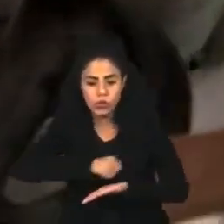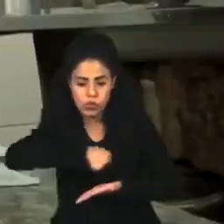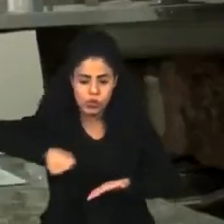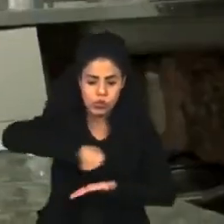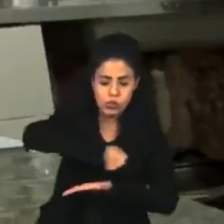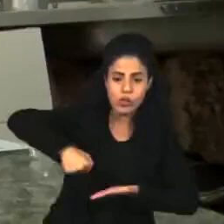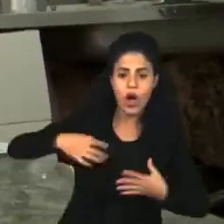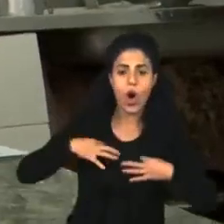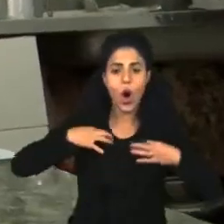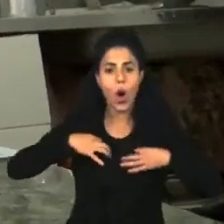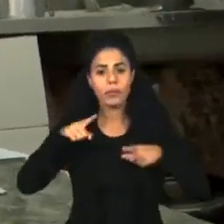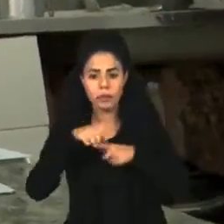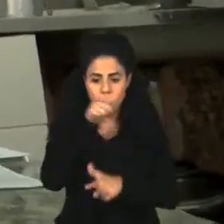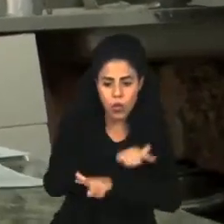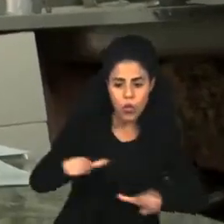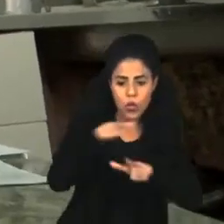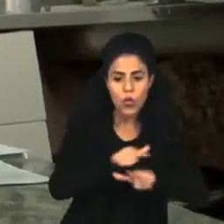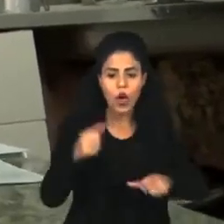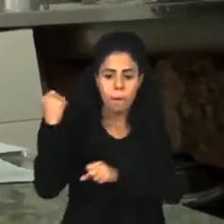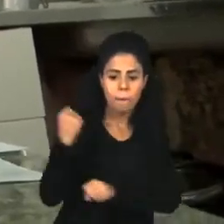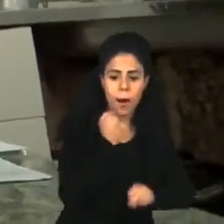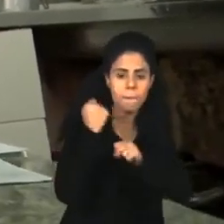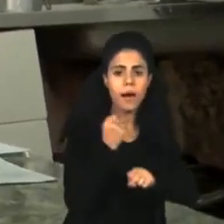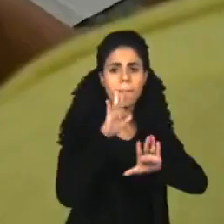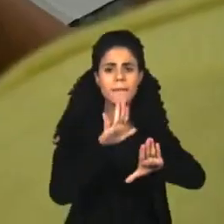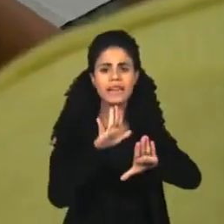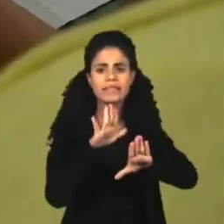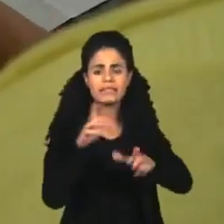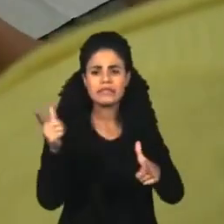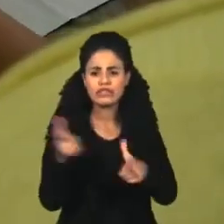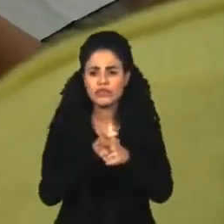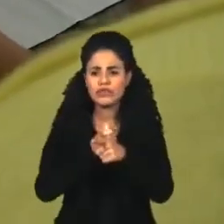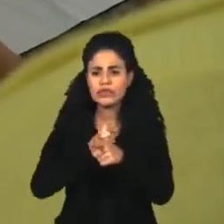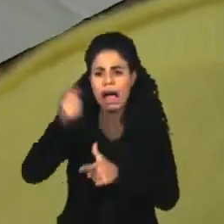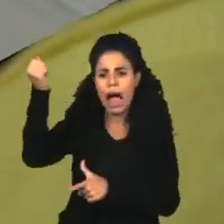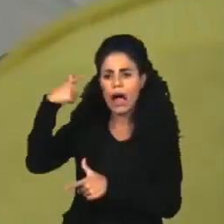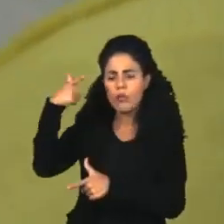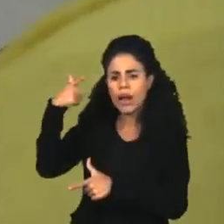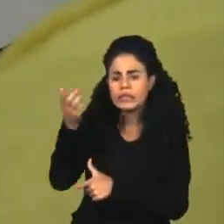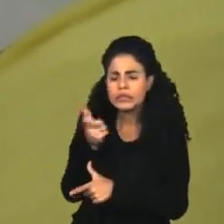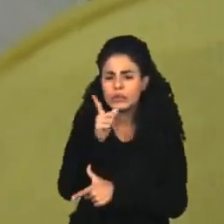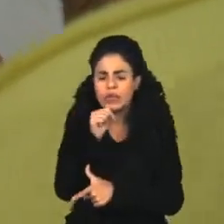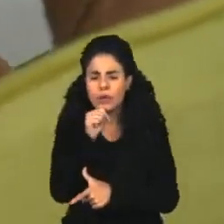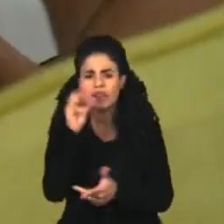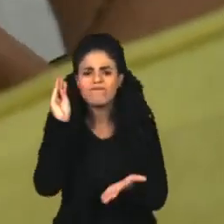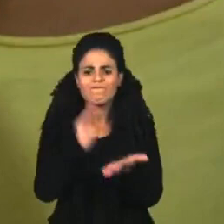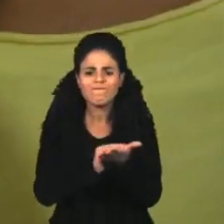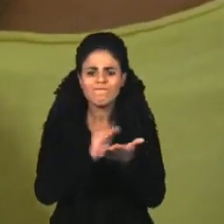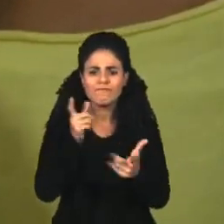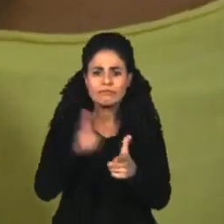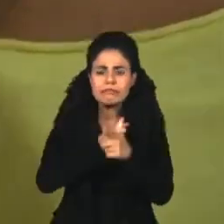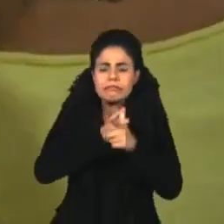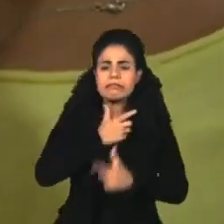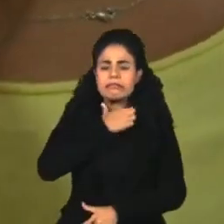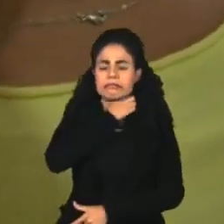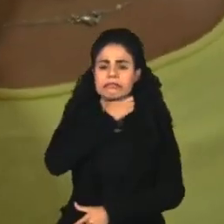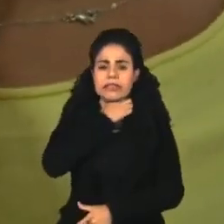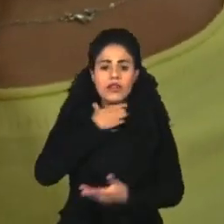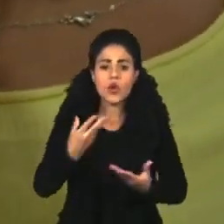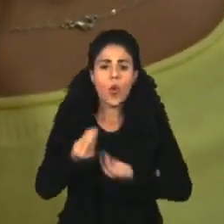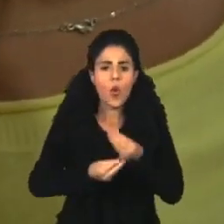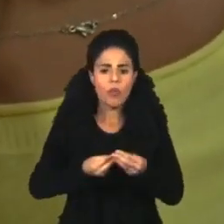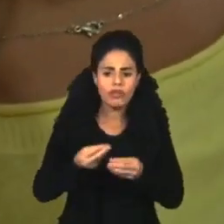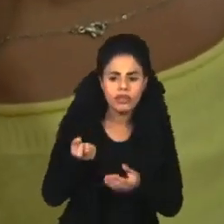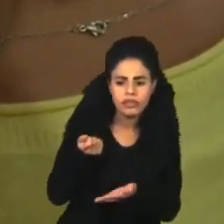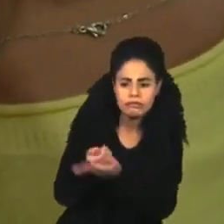faxina. As contas de água e luz estão atrasadas. Mas o que aperta o coração dessa mãe é não poder comprar